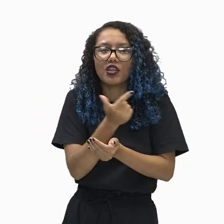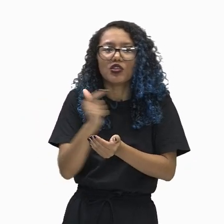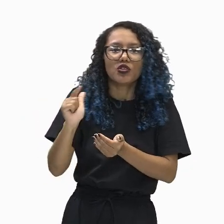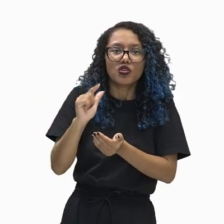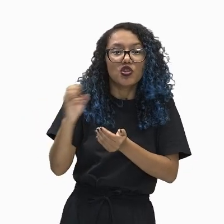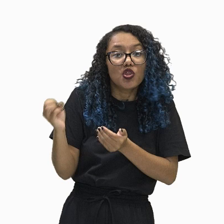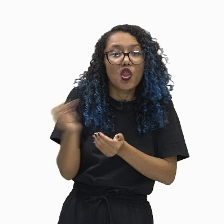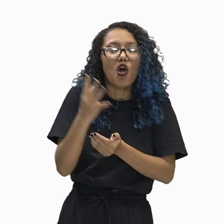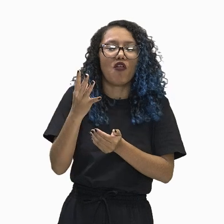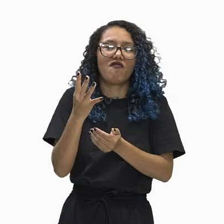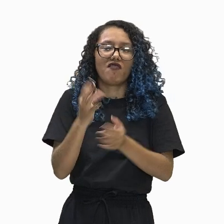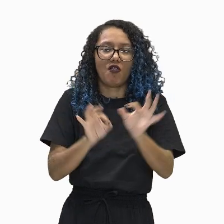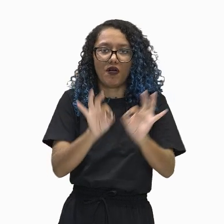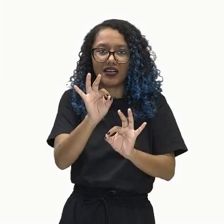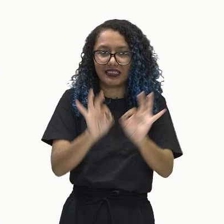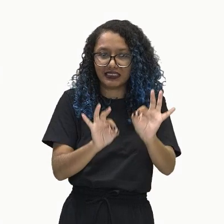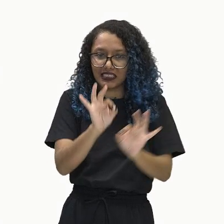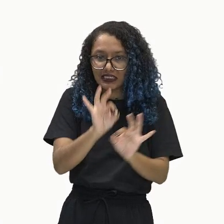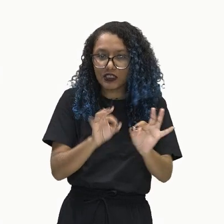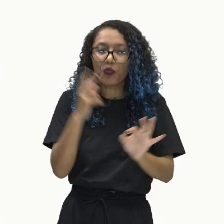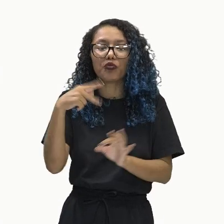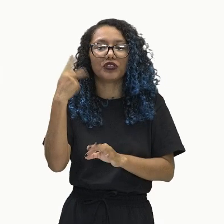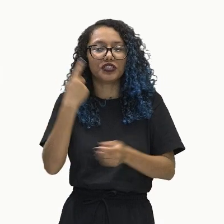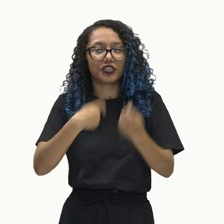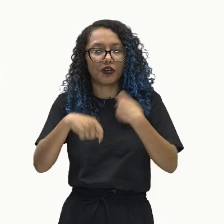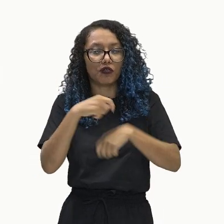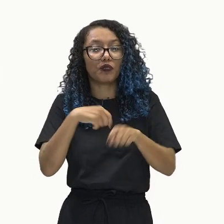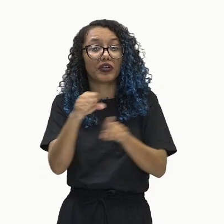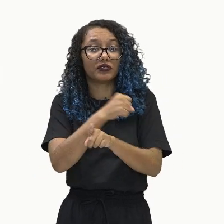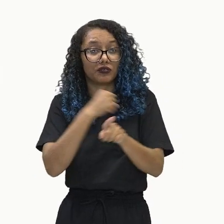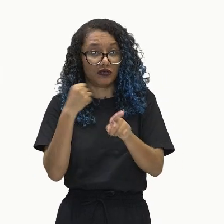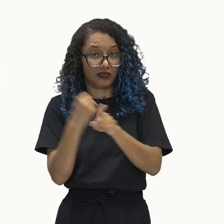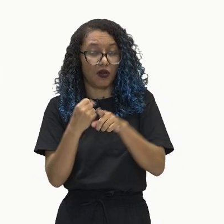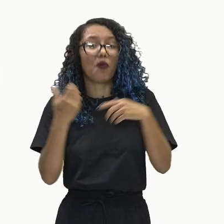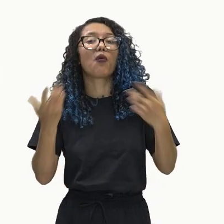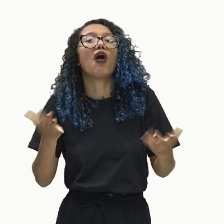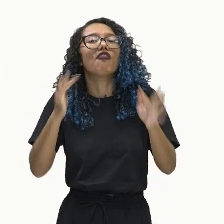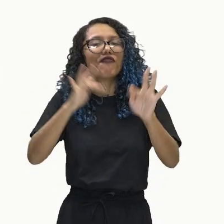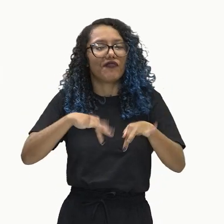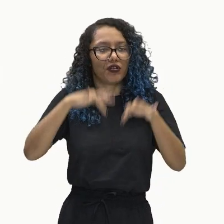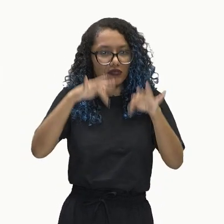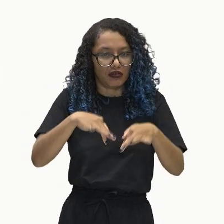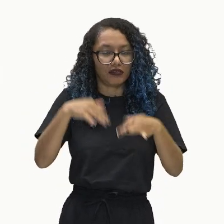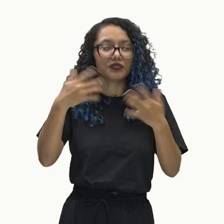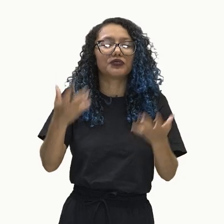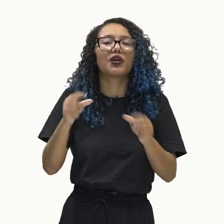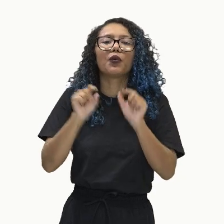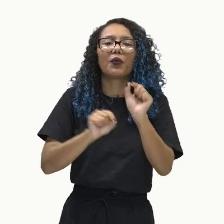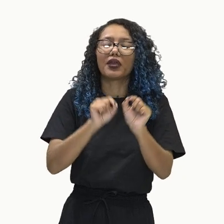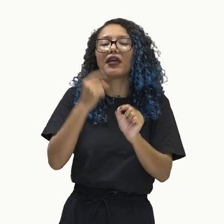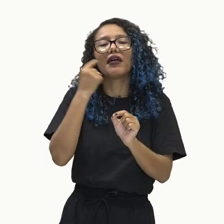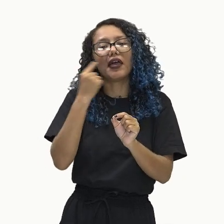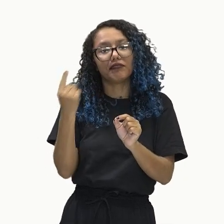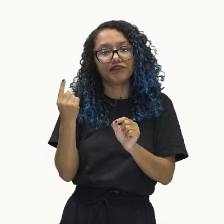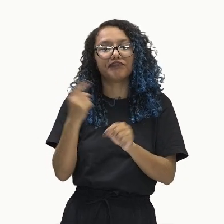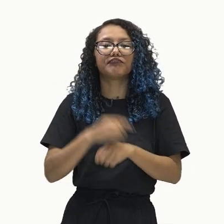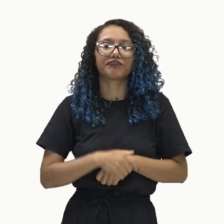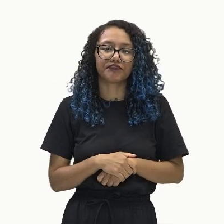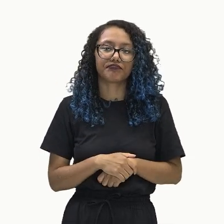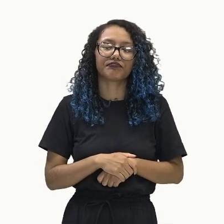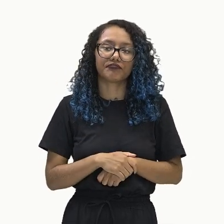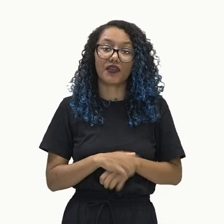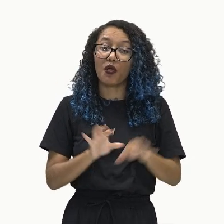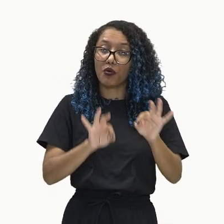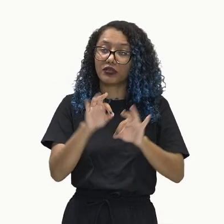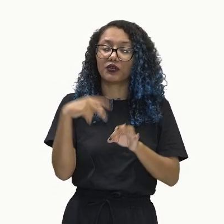gente fala de feudalismo, a gente está falando de uma organização política, à medida em que eu falo que o poder